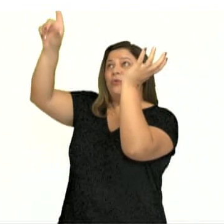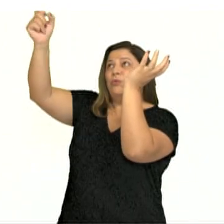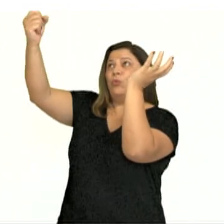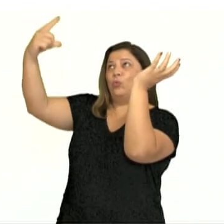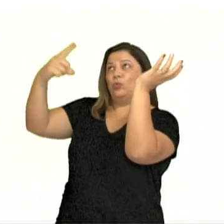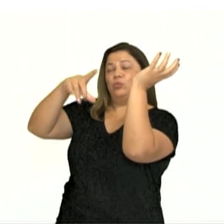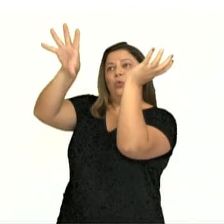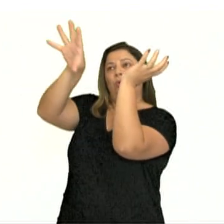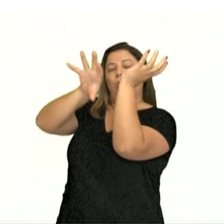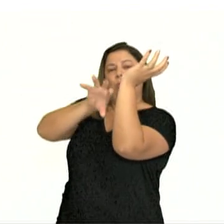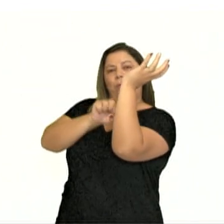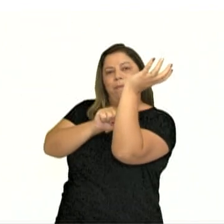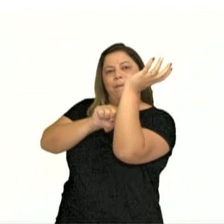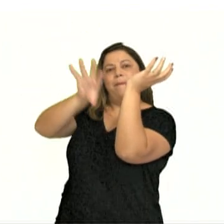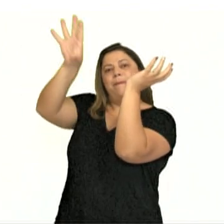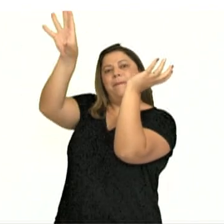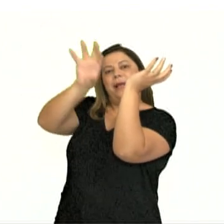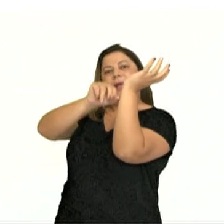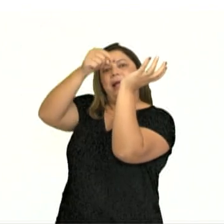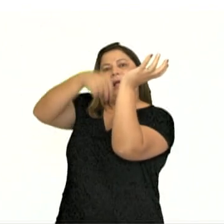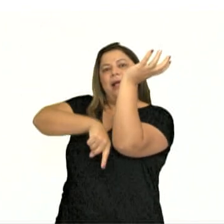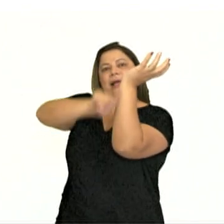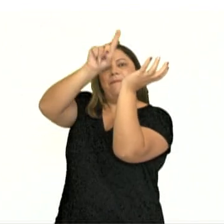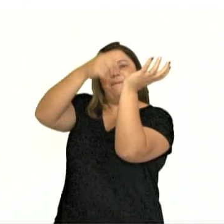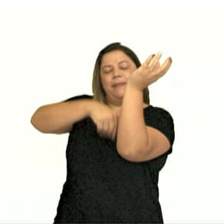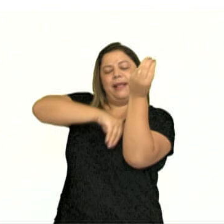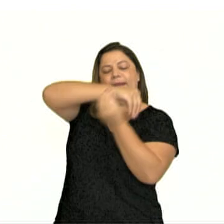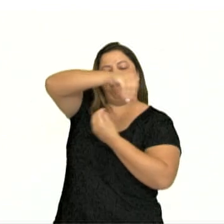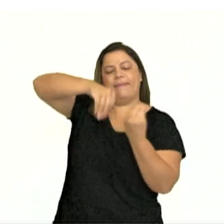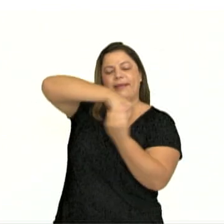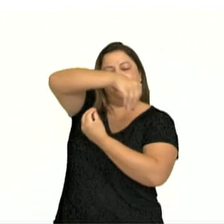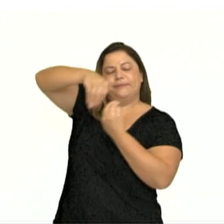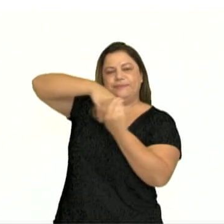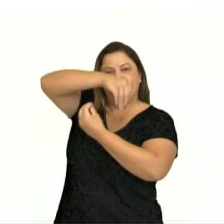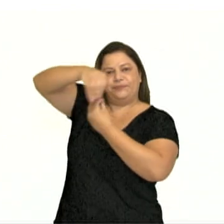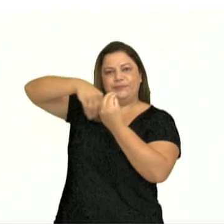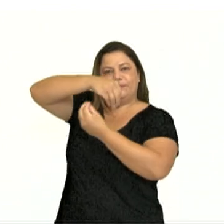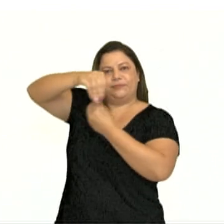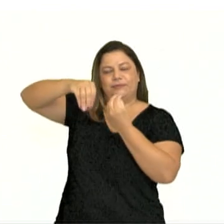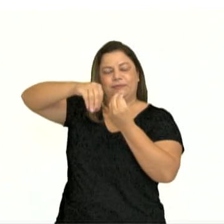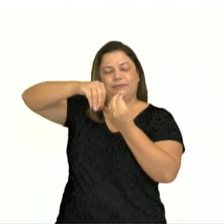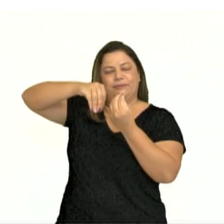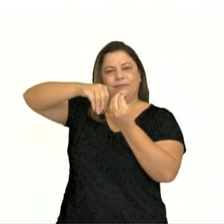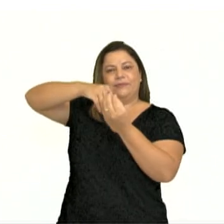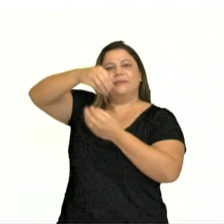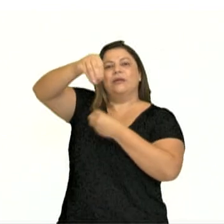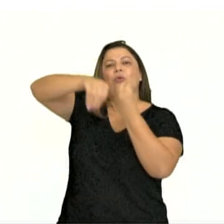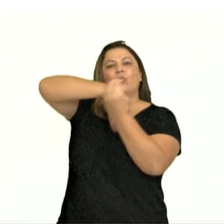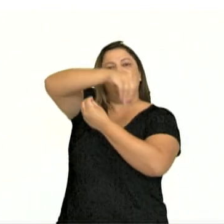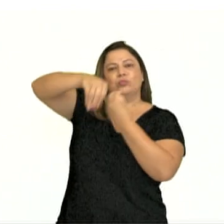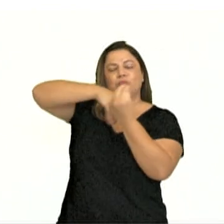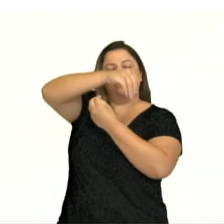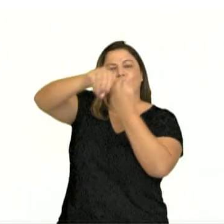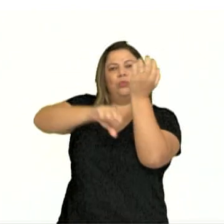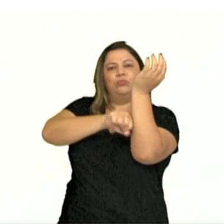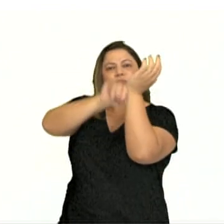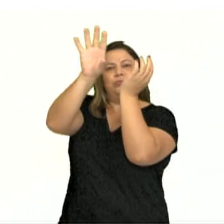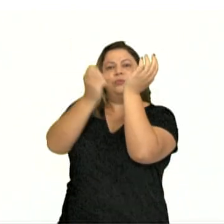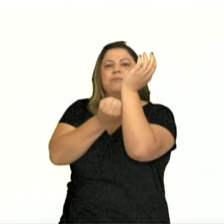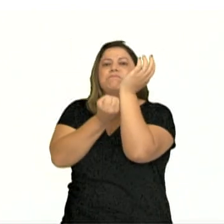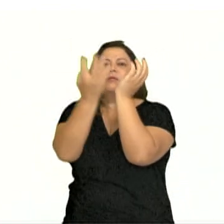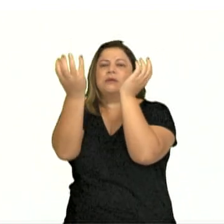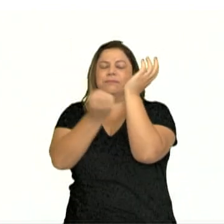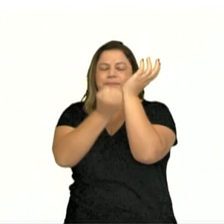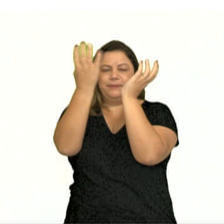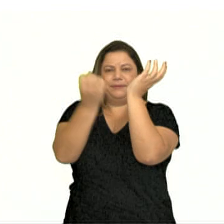matéria inorgânica, da água, dos sais minerais, do gás carbônico, converte isso no interior dessa